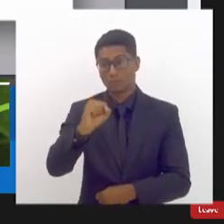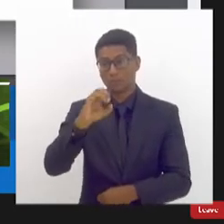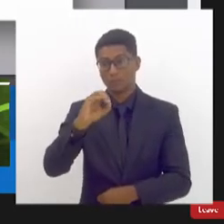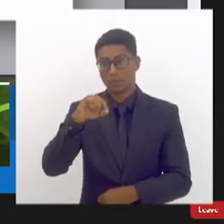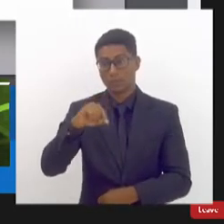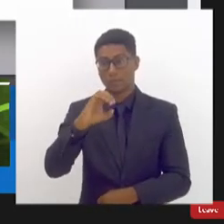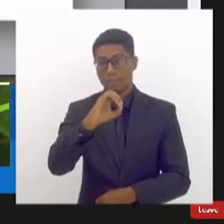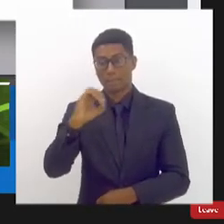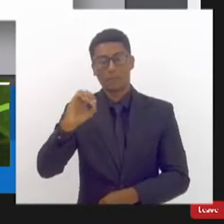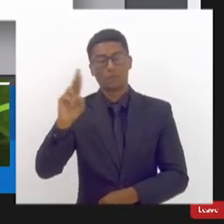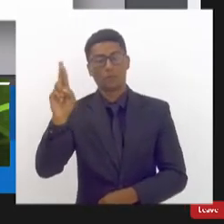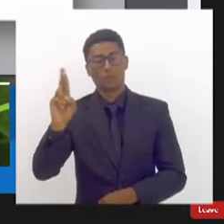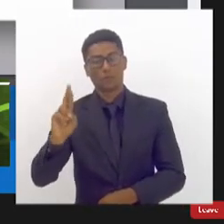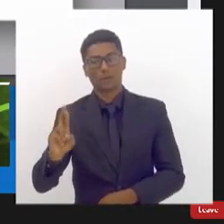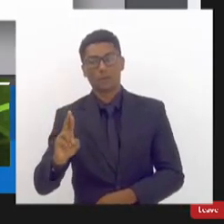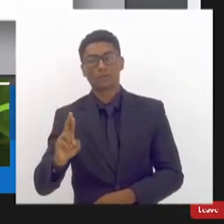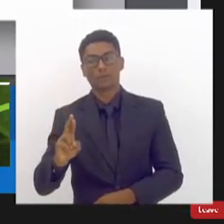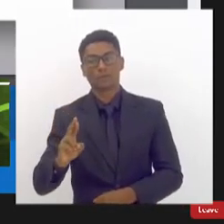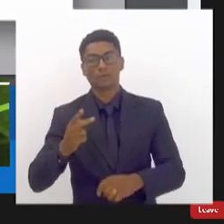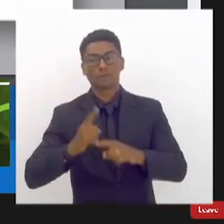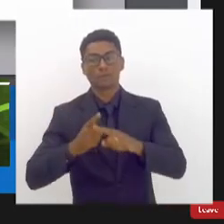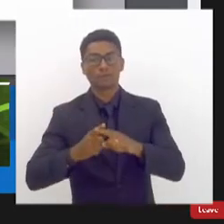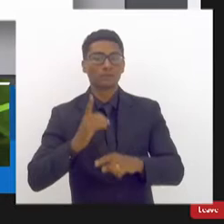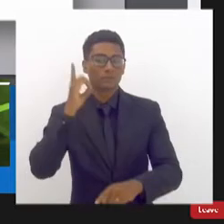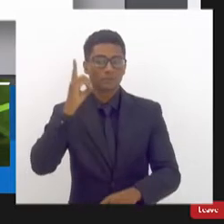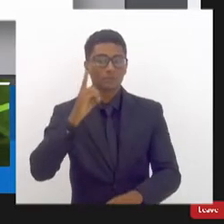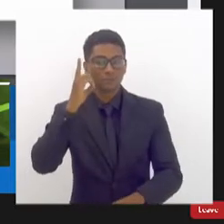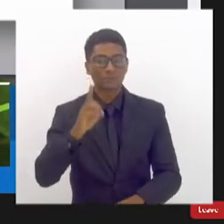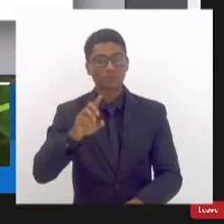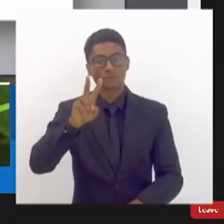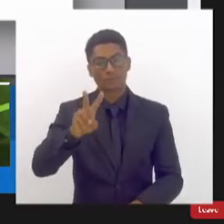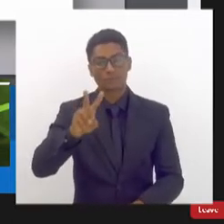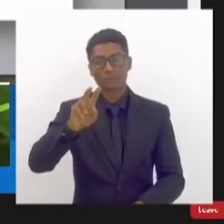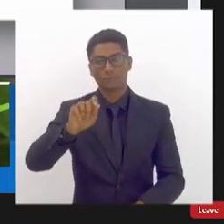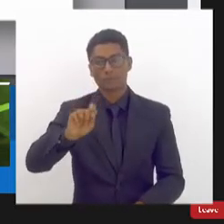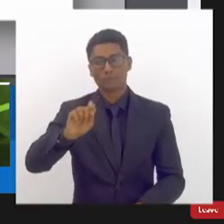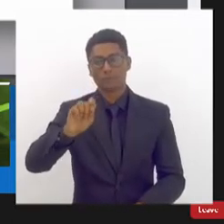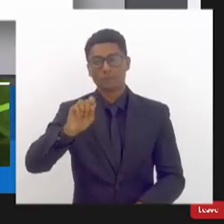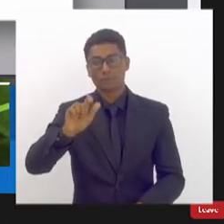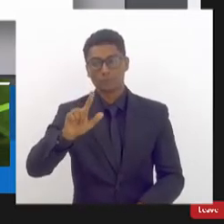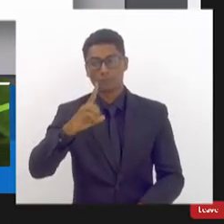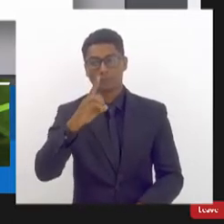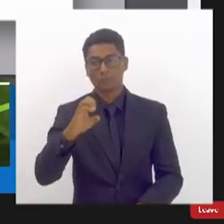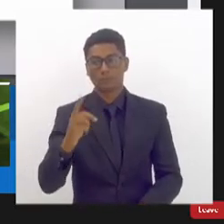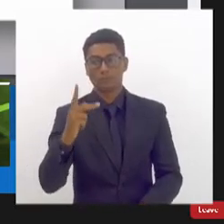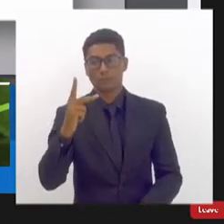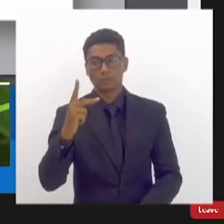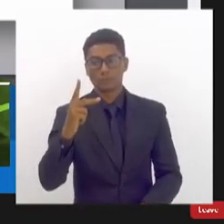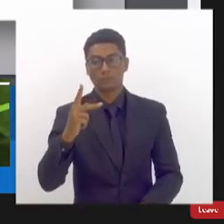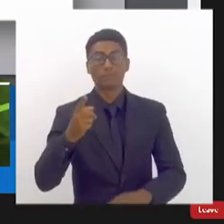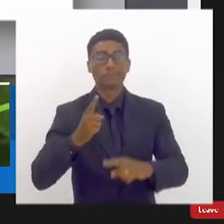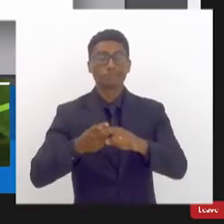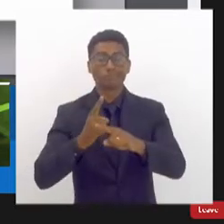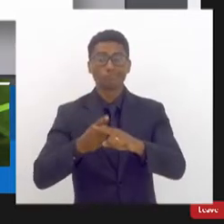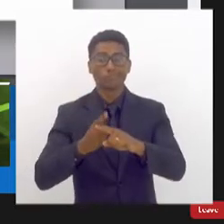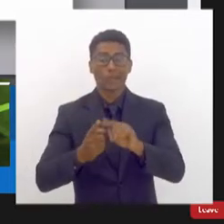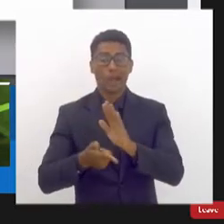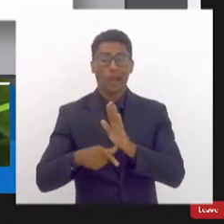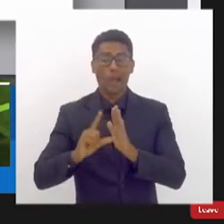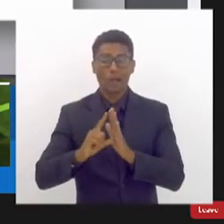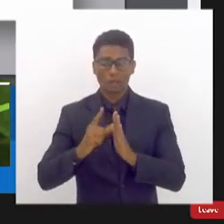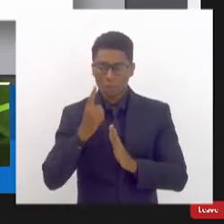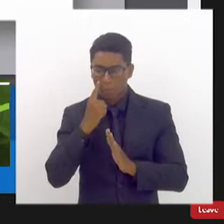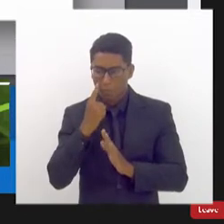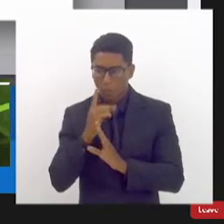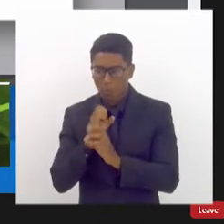80 mil reais por iniciativa do deputado Valdec. Porque, na verdade, a previsão era bem menor dentro do